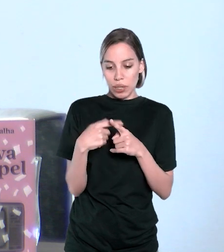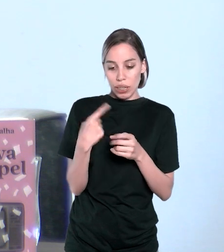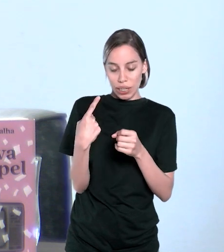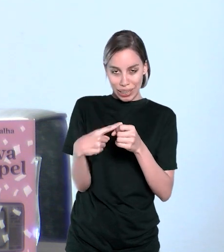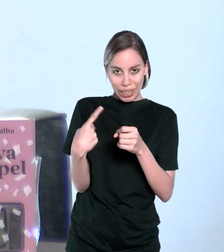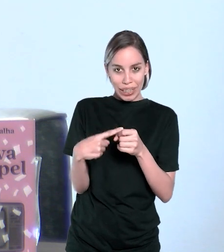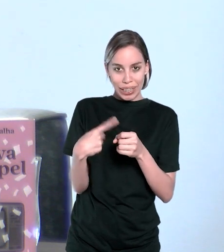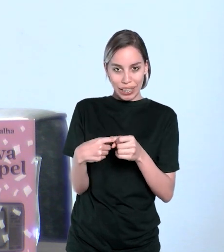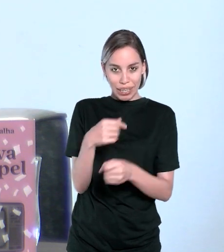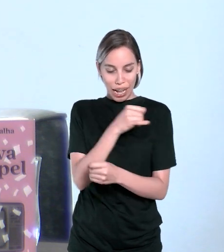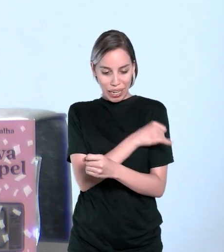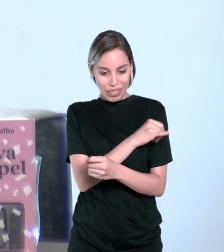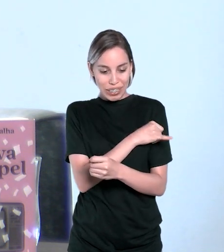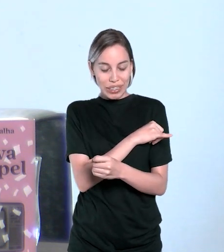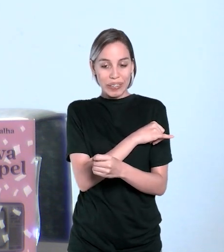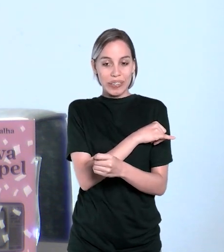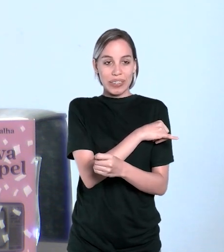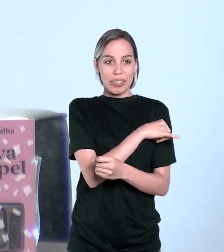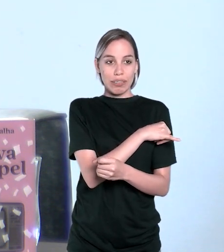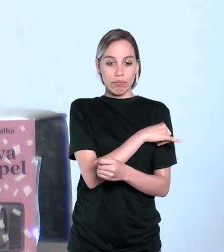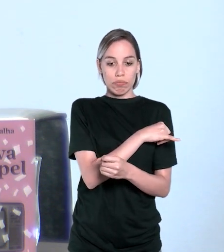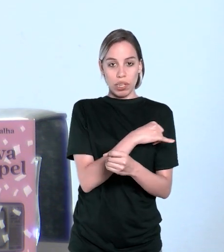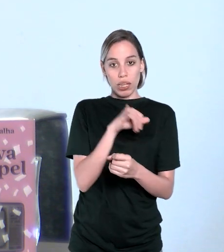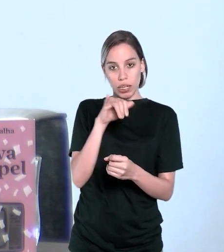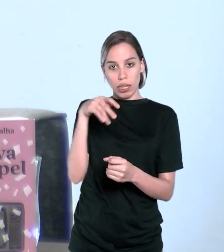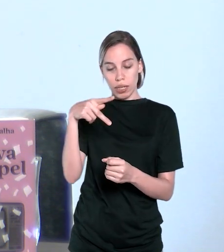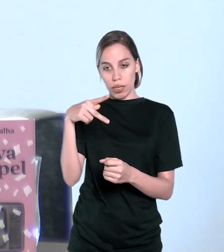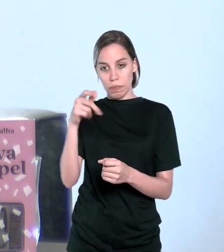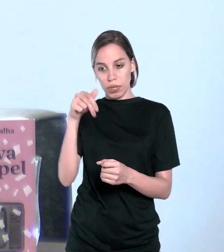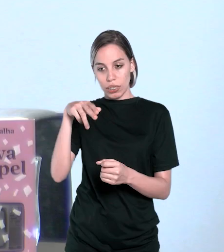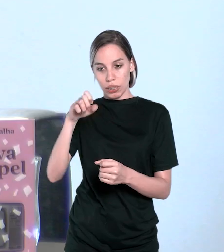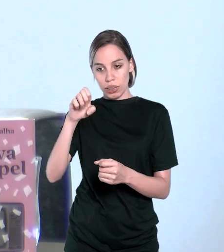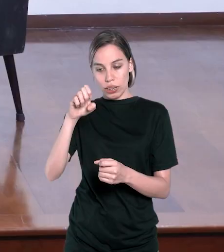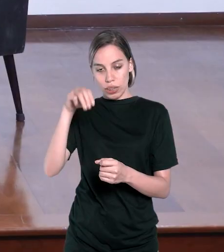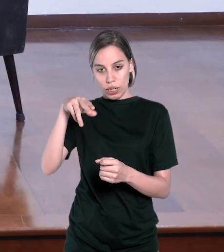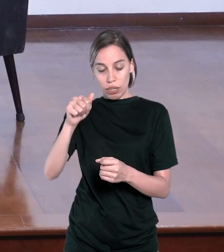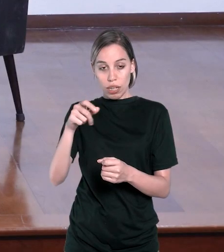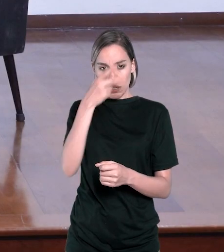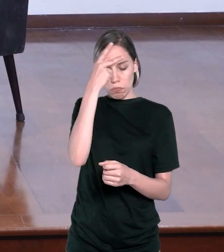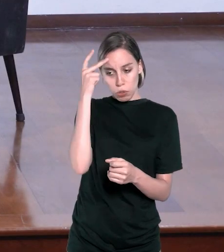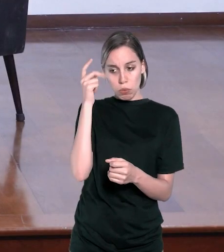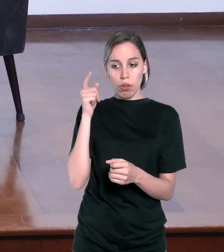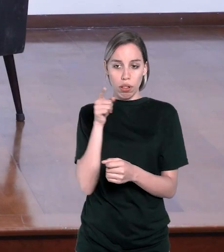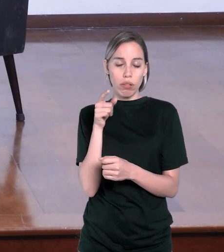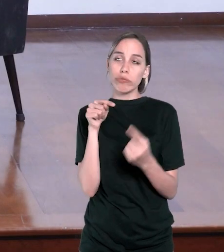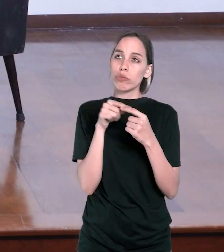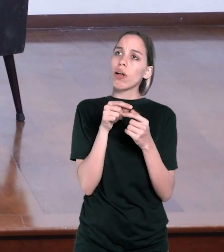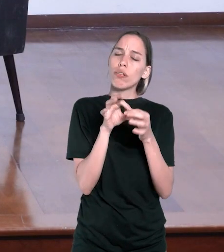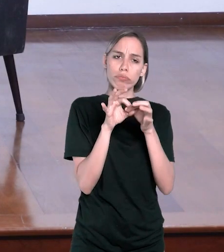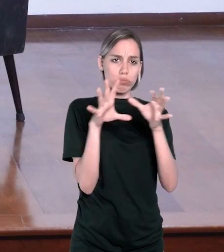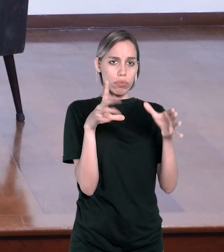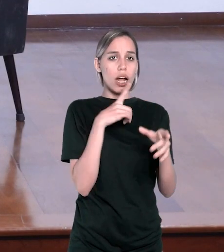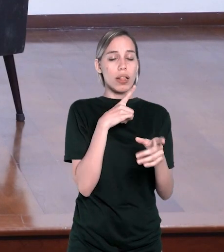sempre foi muito, por um lado, muito moderno, muito liberal, mas a classe média carioca